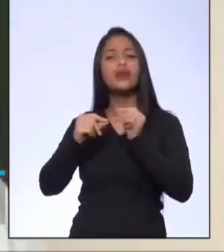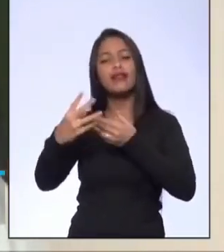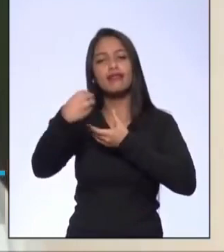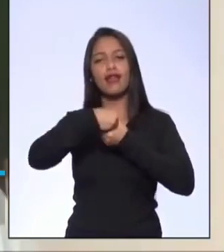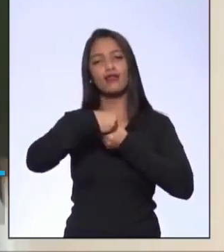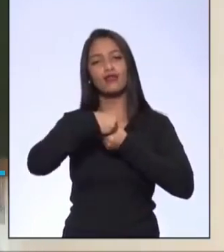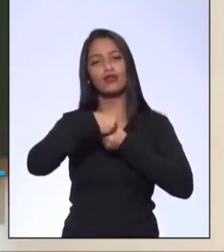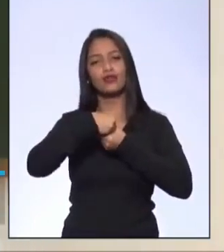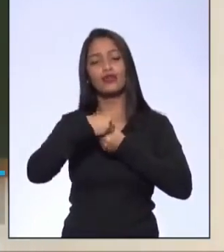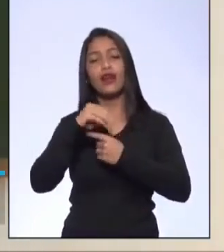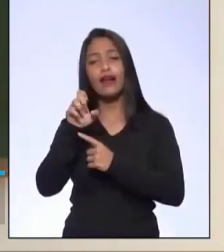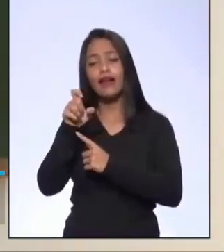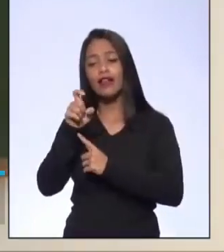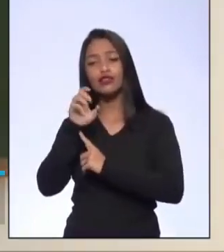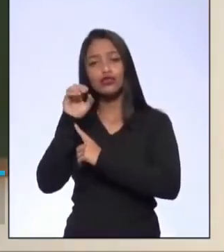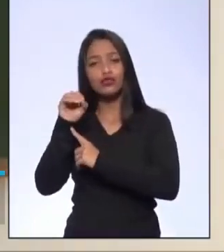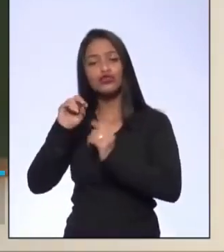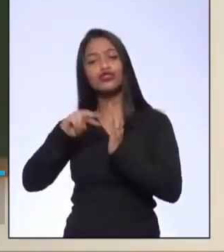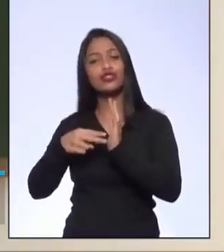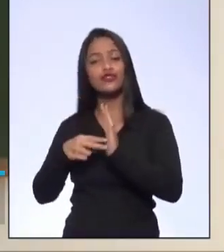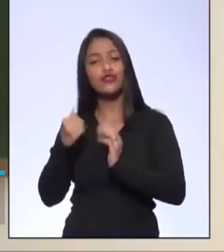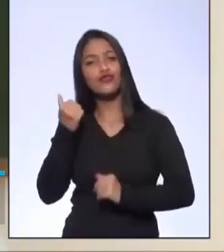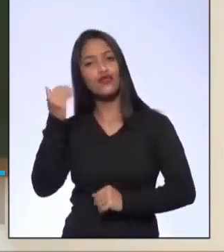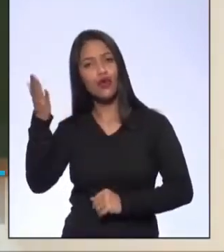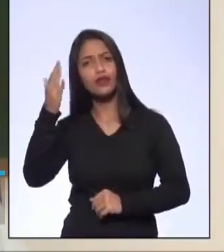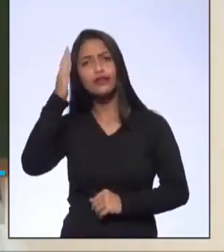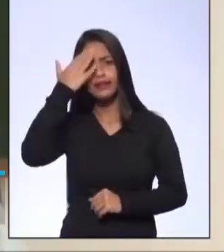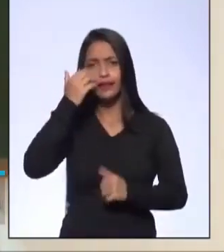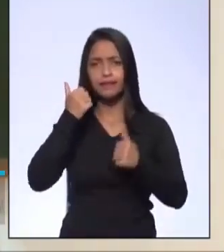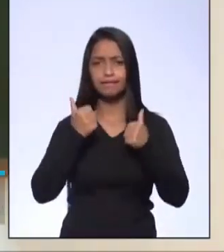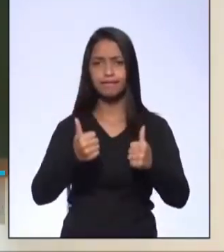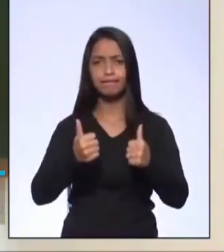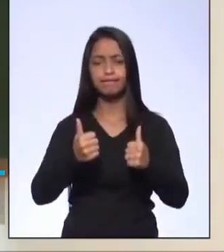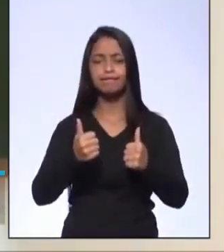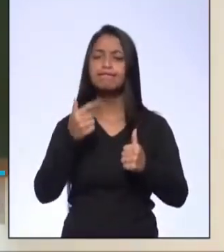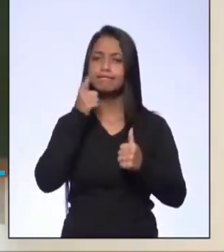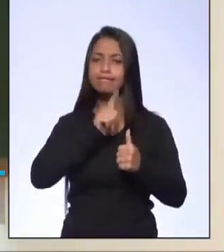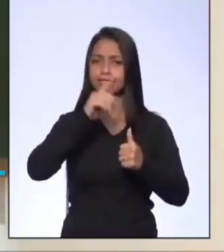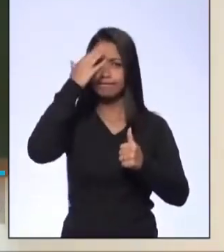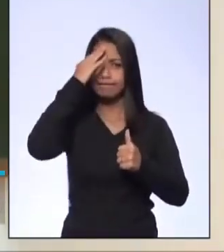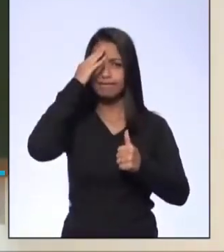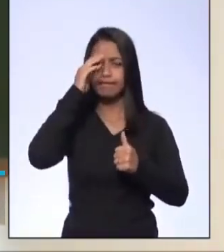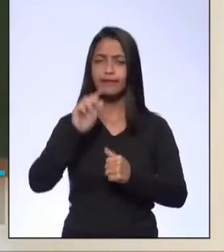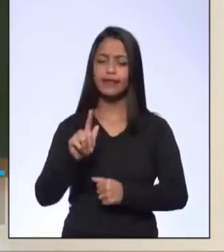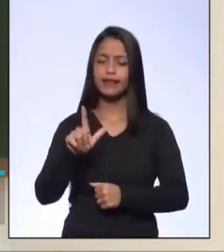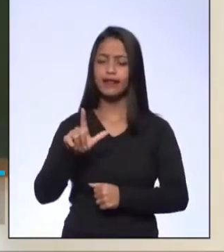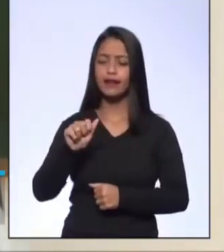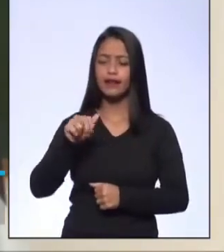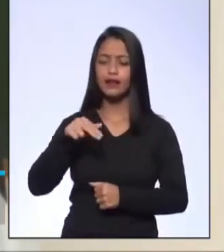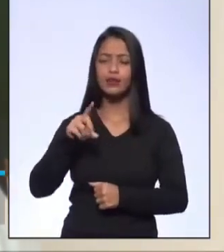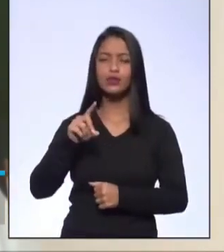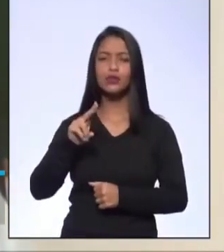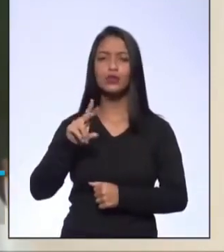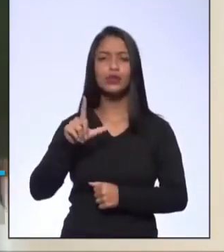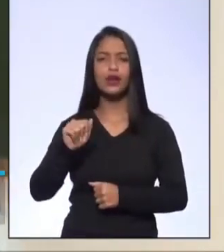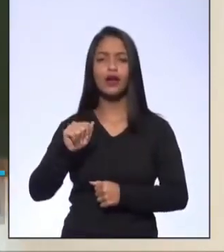fora, endócrina para dentro. Tudo bem? Deu para entender o que é glândula? Então, quando eu falo do